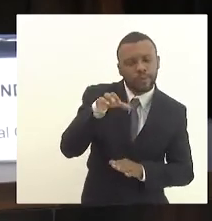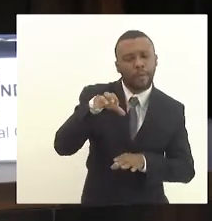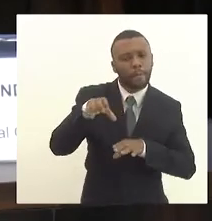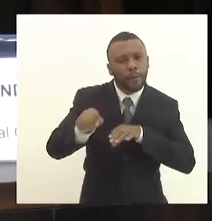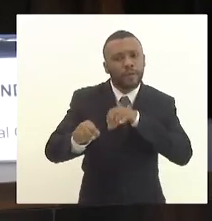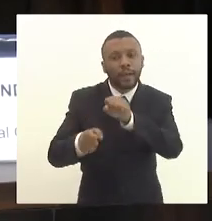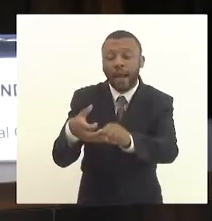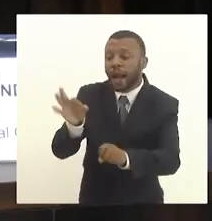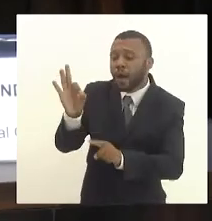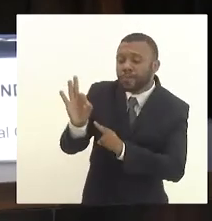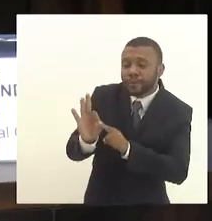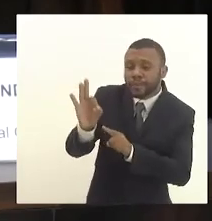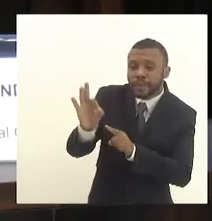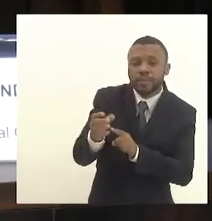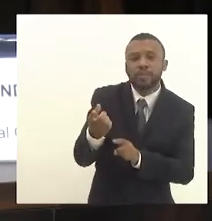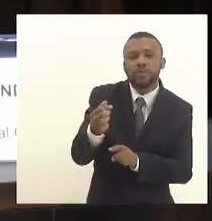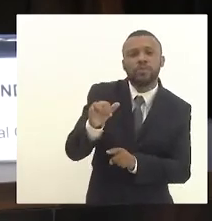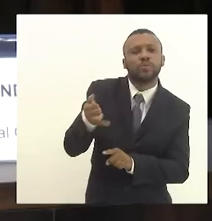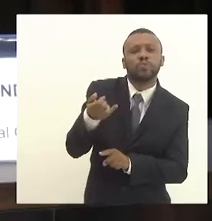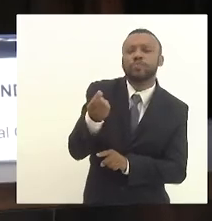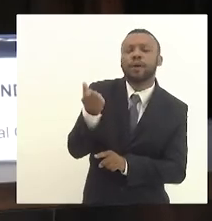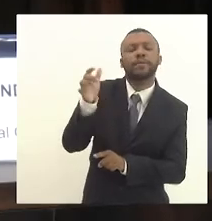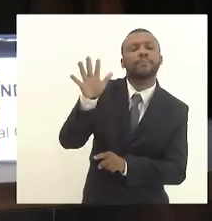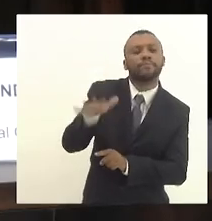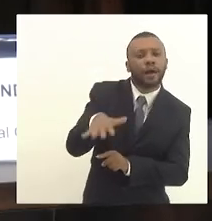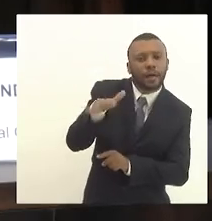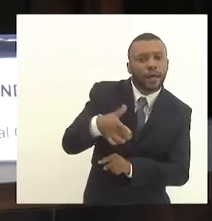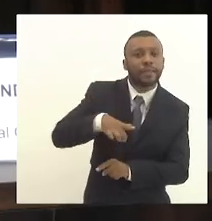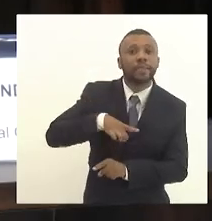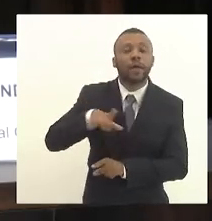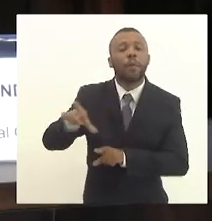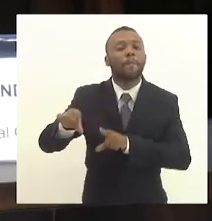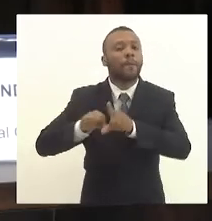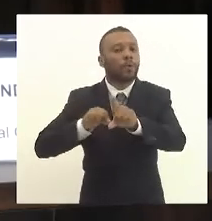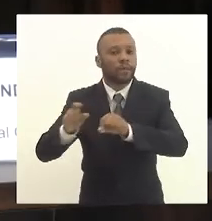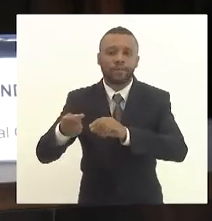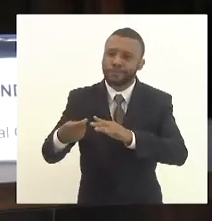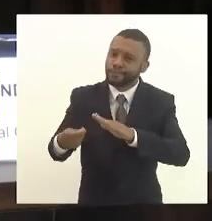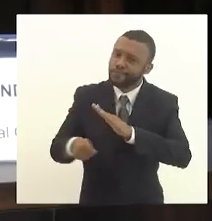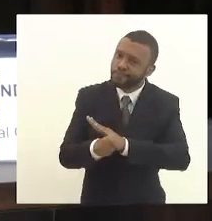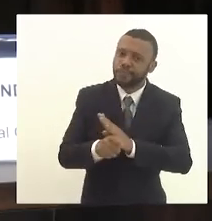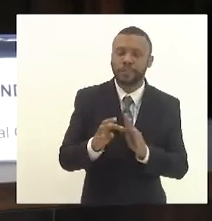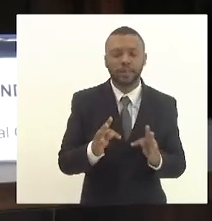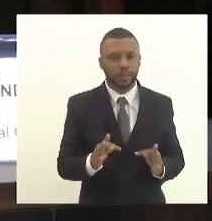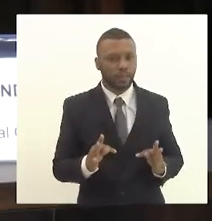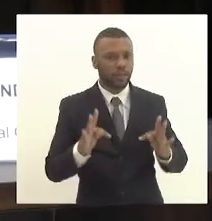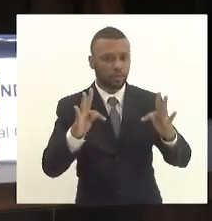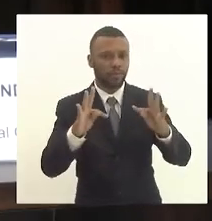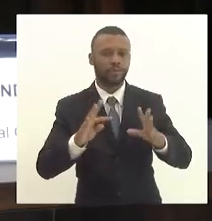baratas através do FINEP também como uma alternativa de financiamento dessa tecnologia.